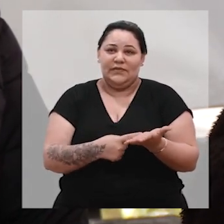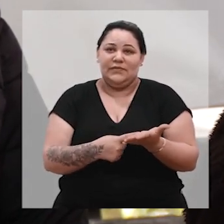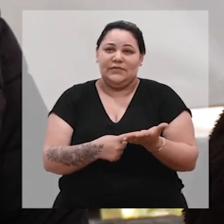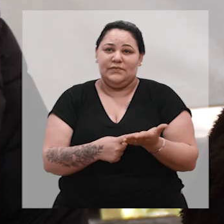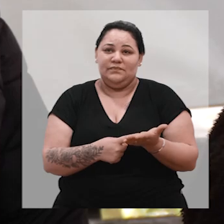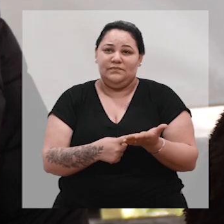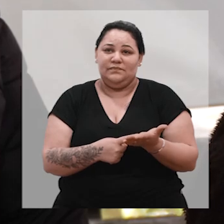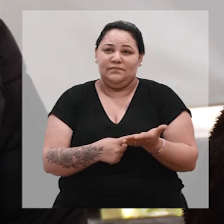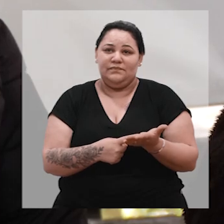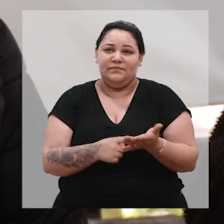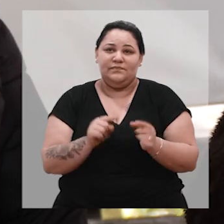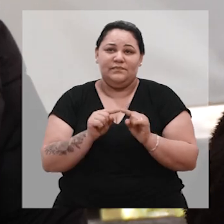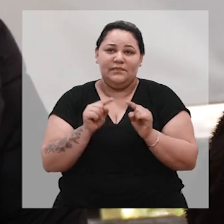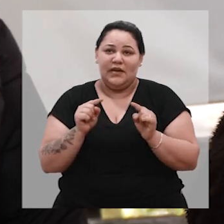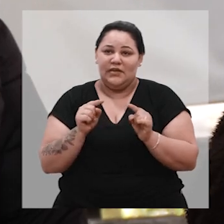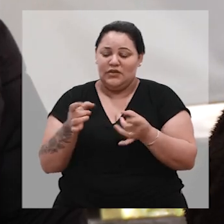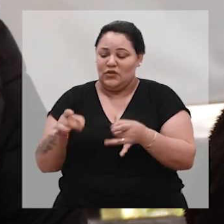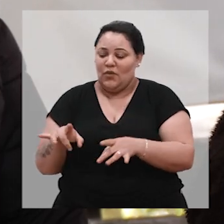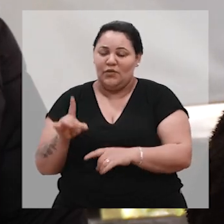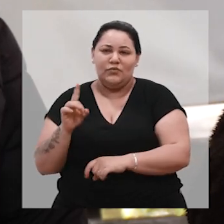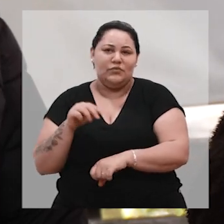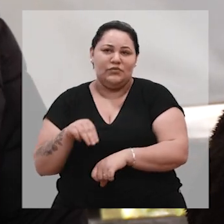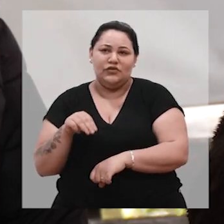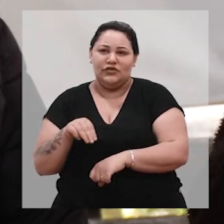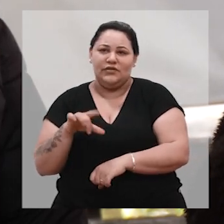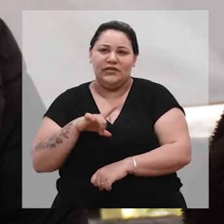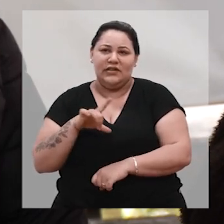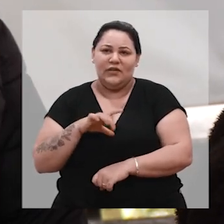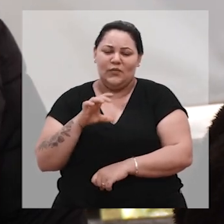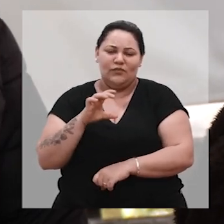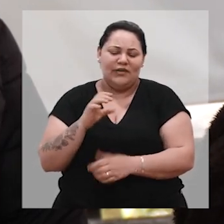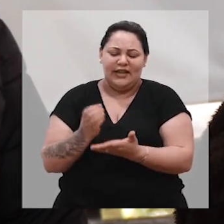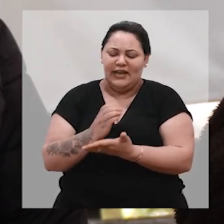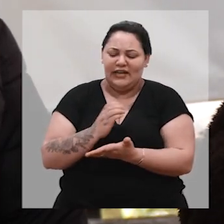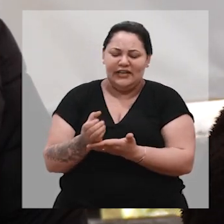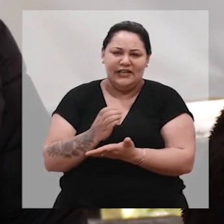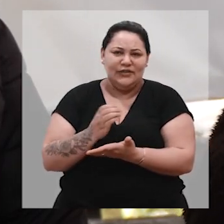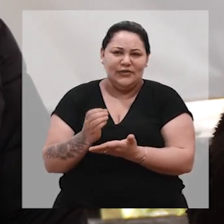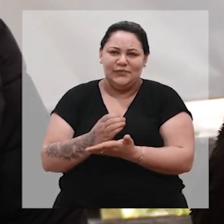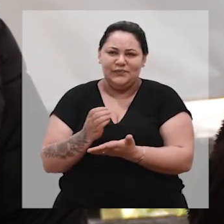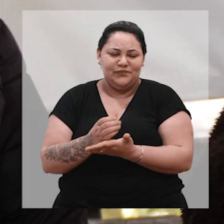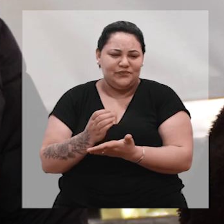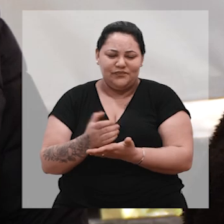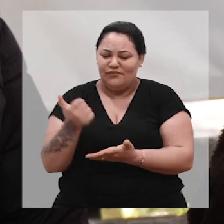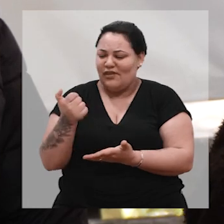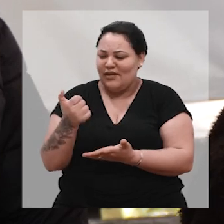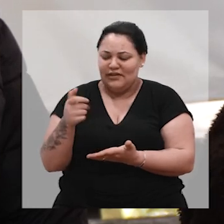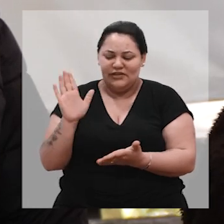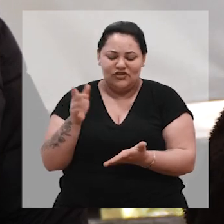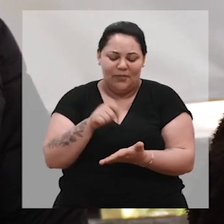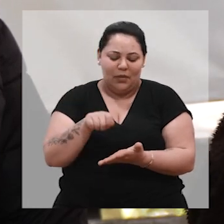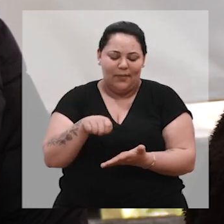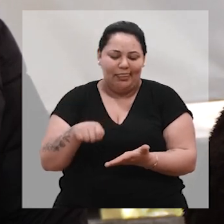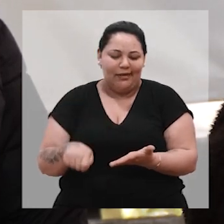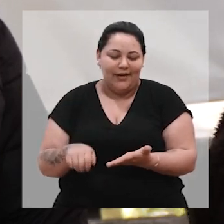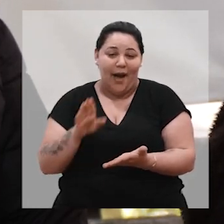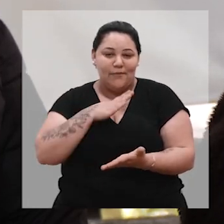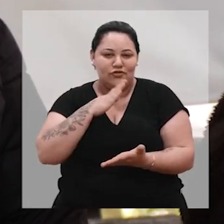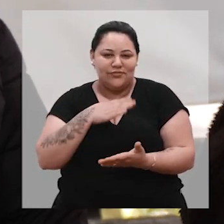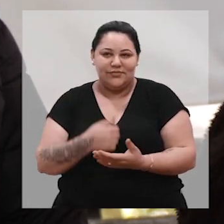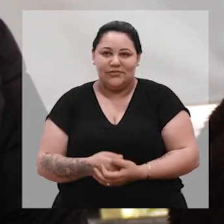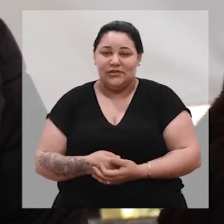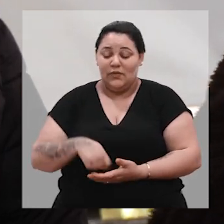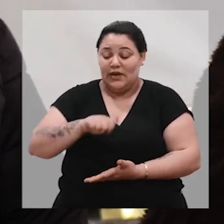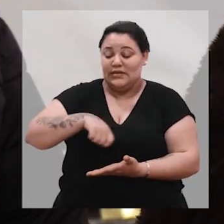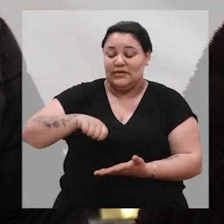os compromissos vão tomando muito do nosso tempo. Mas aí sobrou um minutinho, tem um caderninho na bolsa, no bolso, uma caneta, já sai